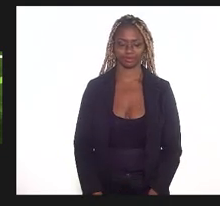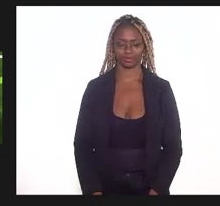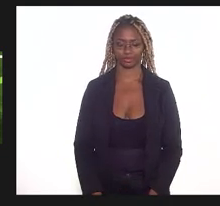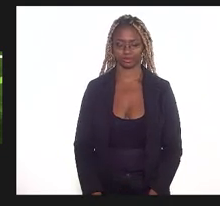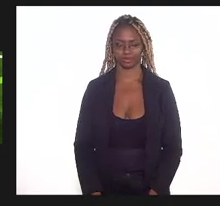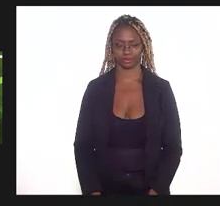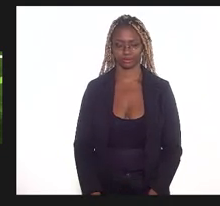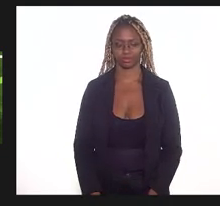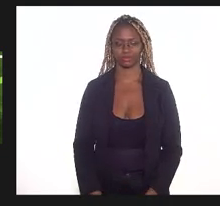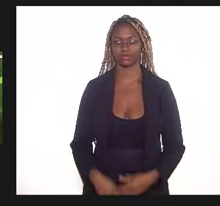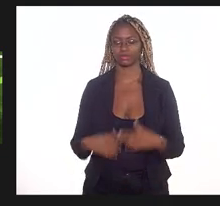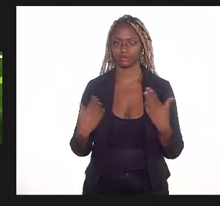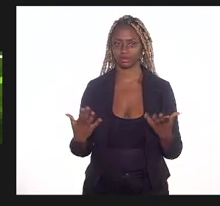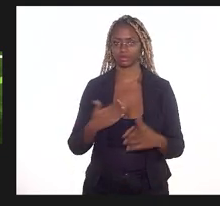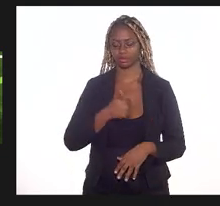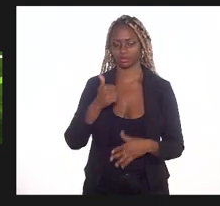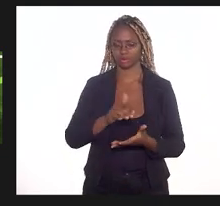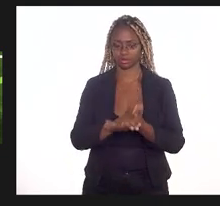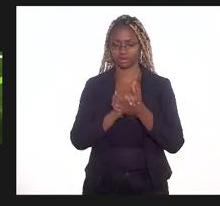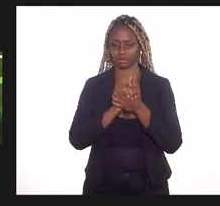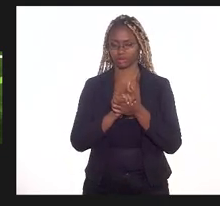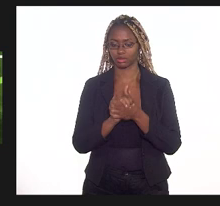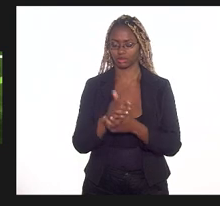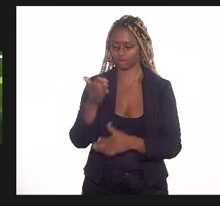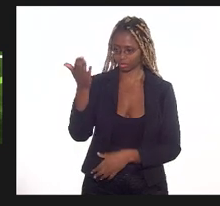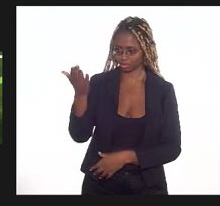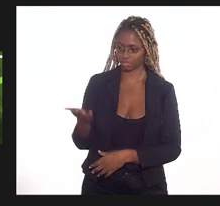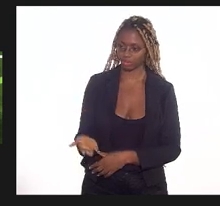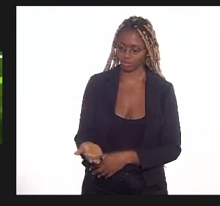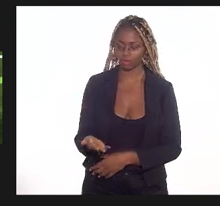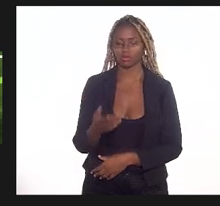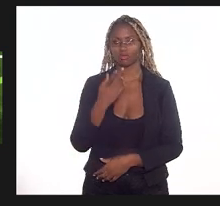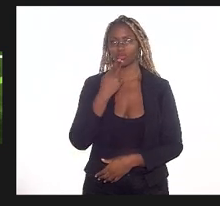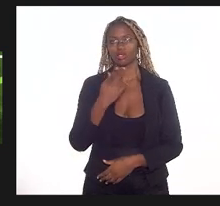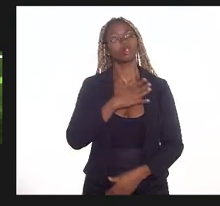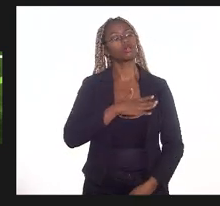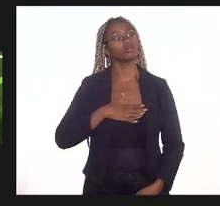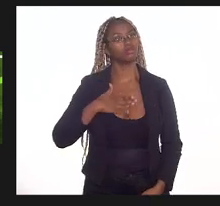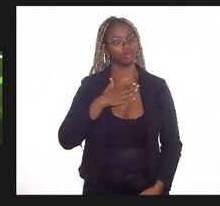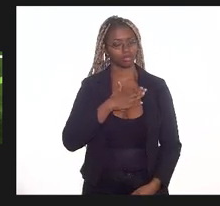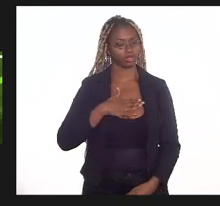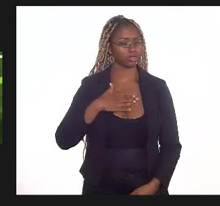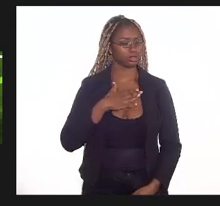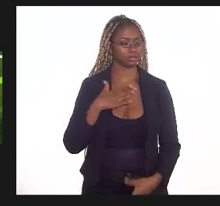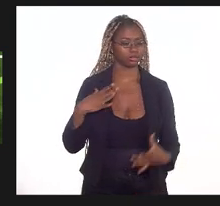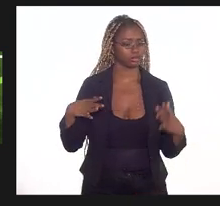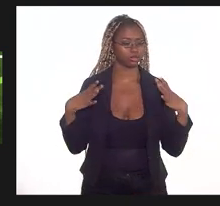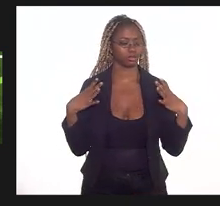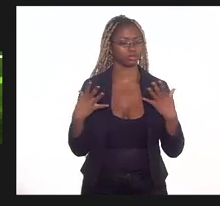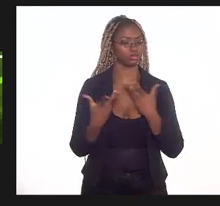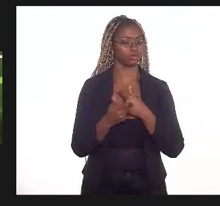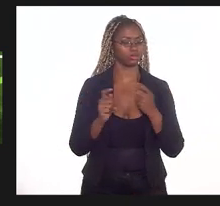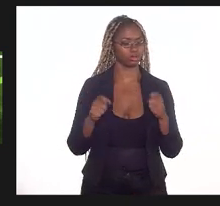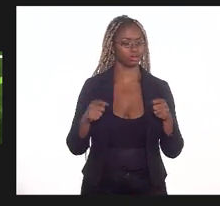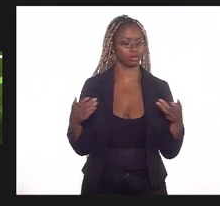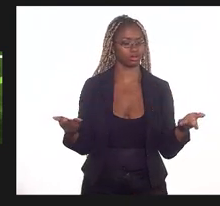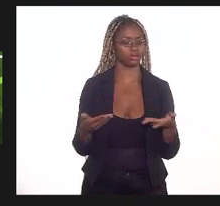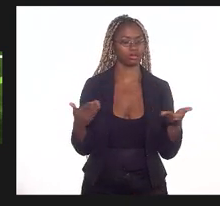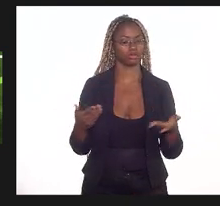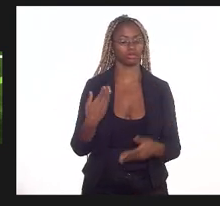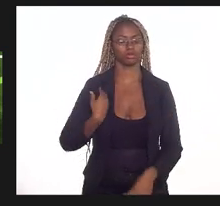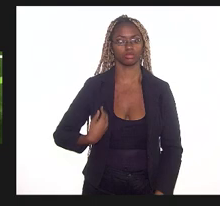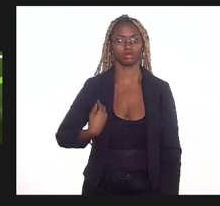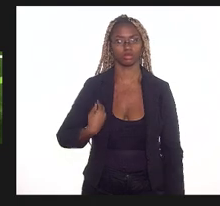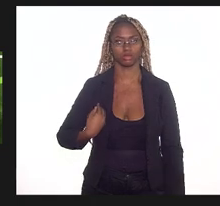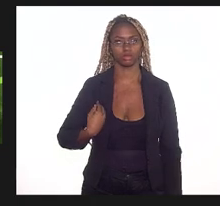Então, quero primeiro cumprimentar a Vossa Excelência e dizer que é um prazer muito grande poder hoje participar,